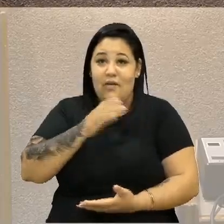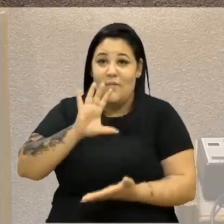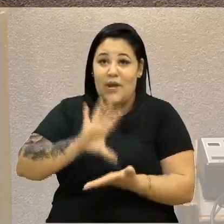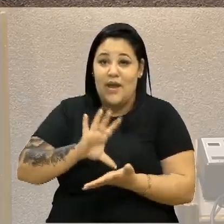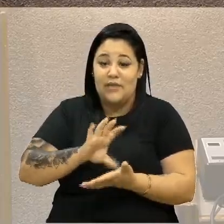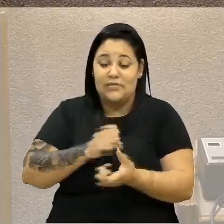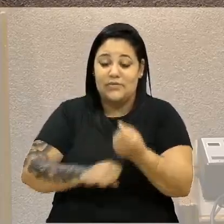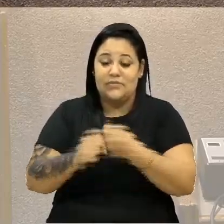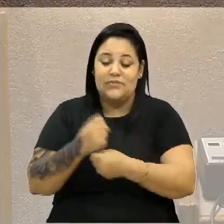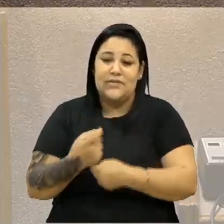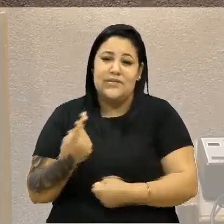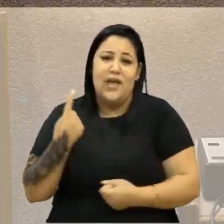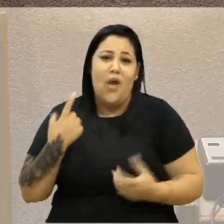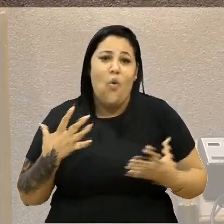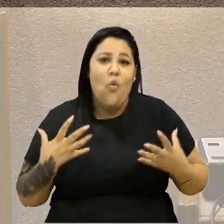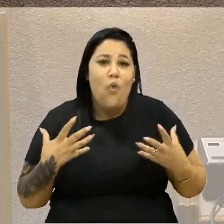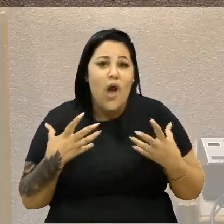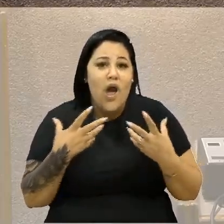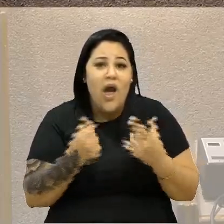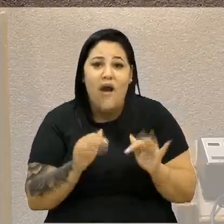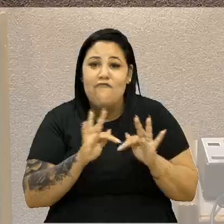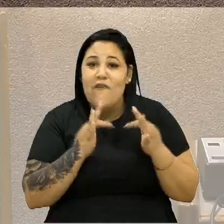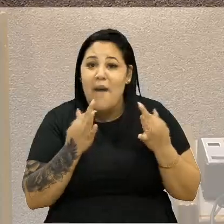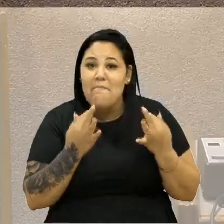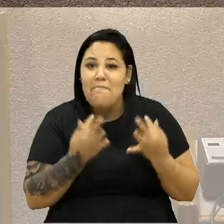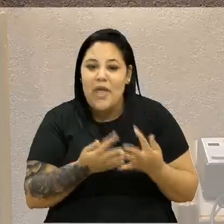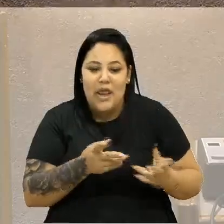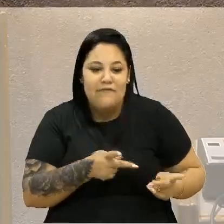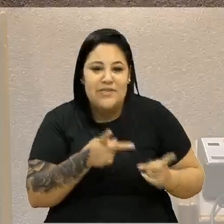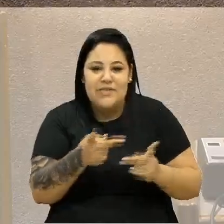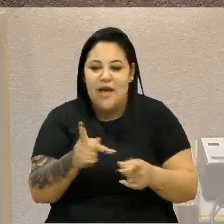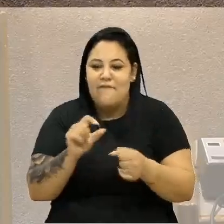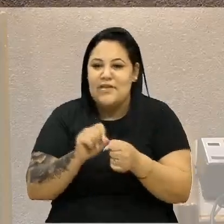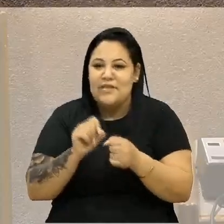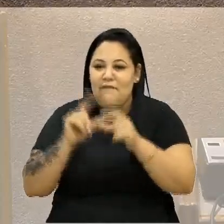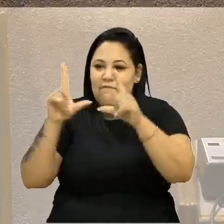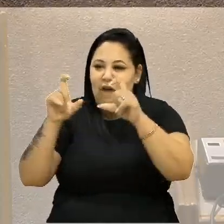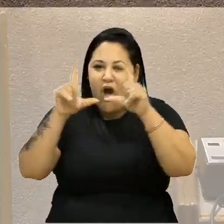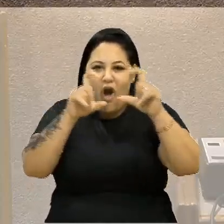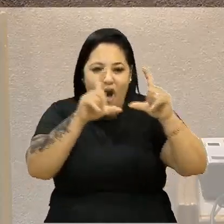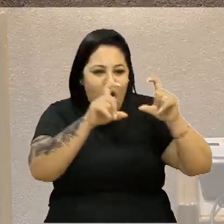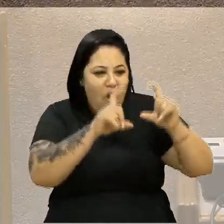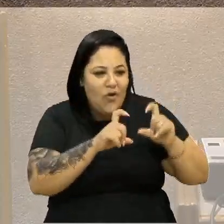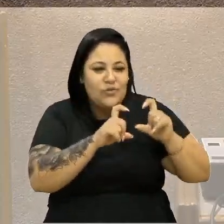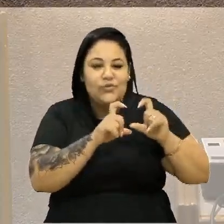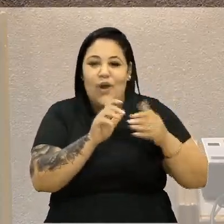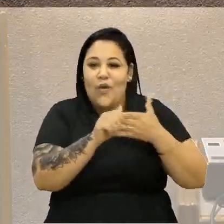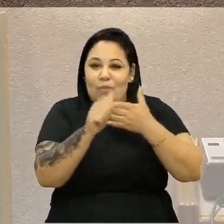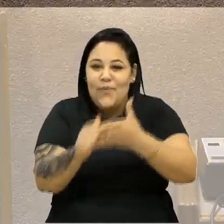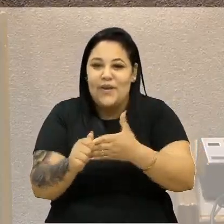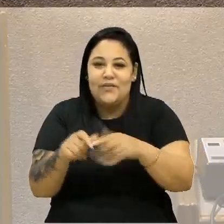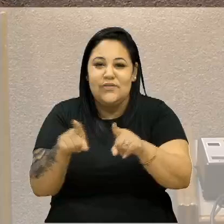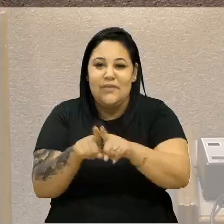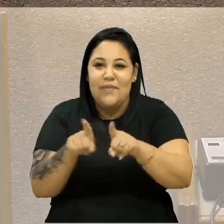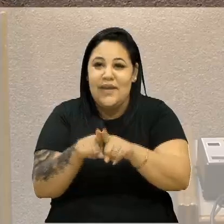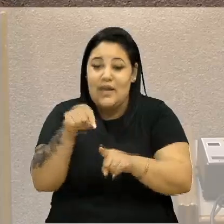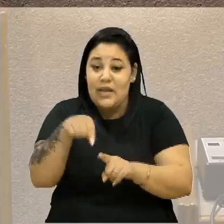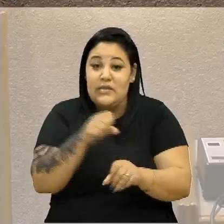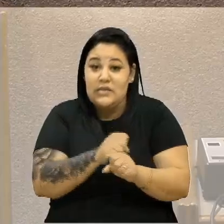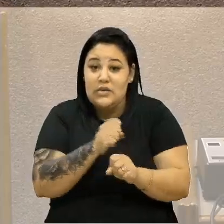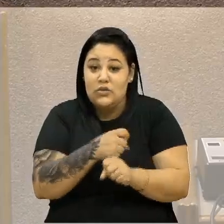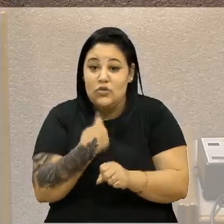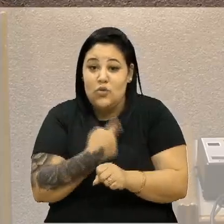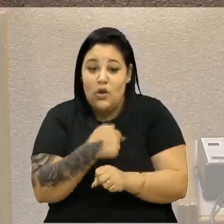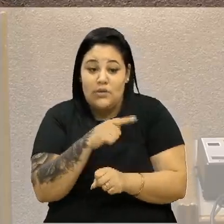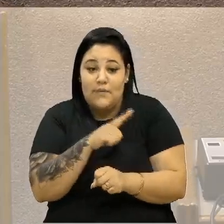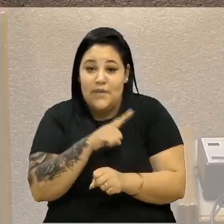sucesso. A quantidade de famílias indo lá fazer fotos, né, prestigiando. Esse ano nós tivemos de novo,